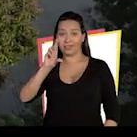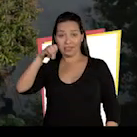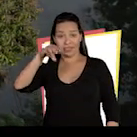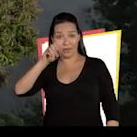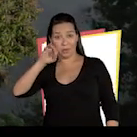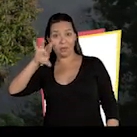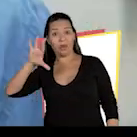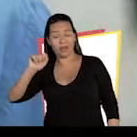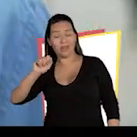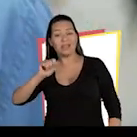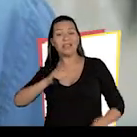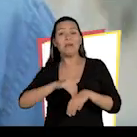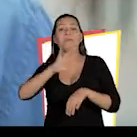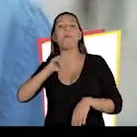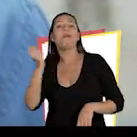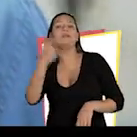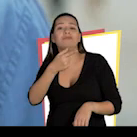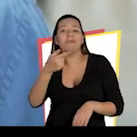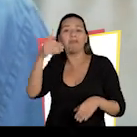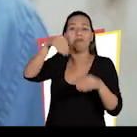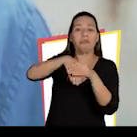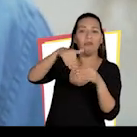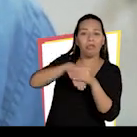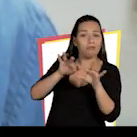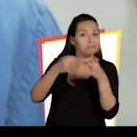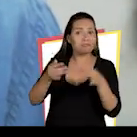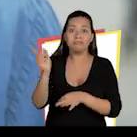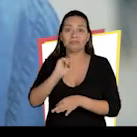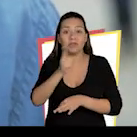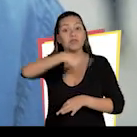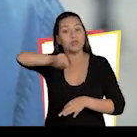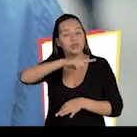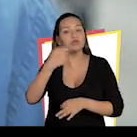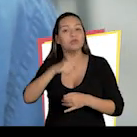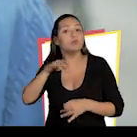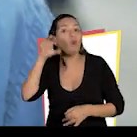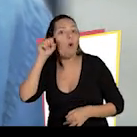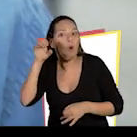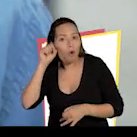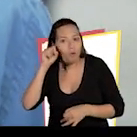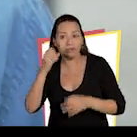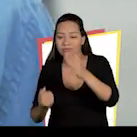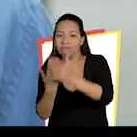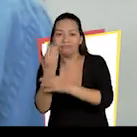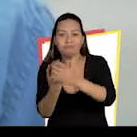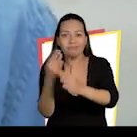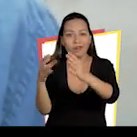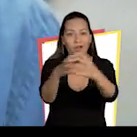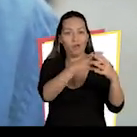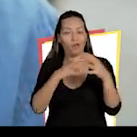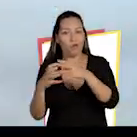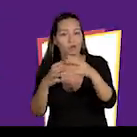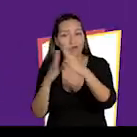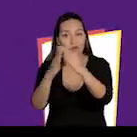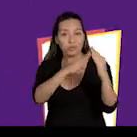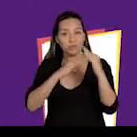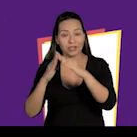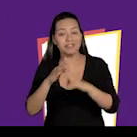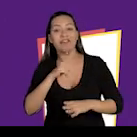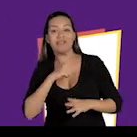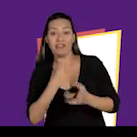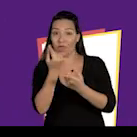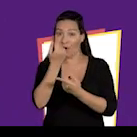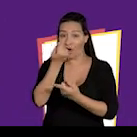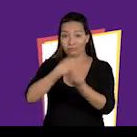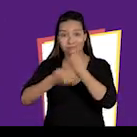Democracia é mais do que votar, é participar das decisões, é saber ouvir. Vamos criar os conselhos de moradores por bairro. Com o Freixo